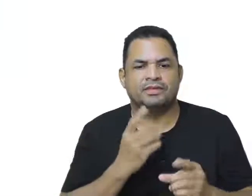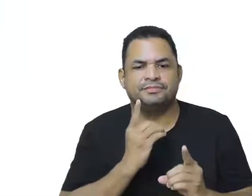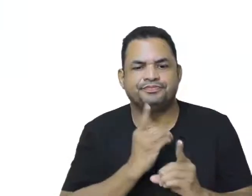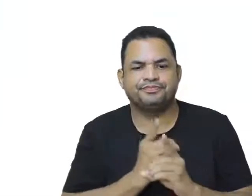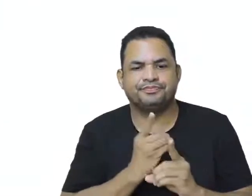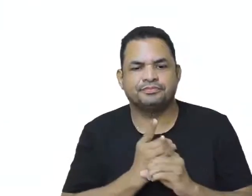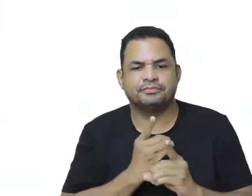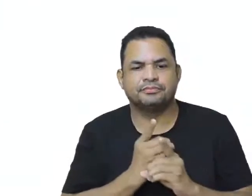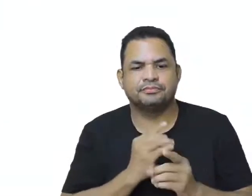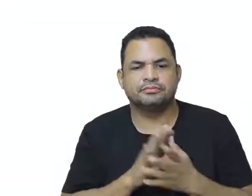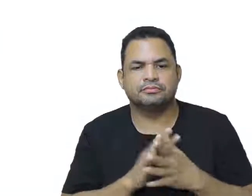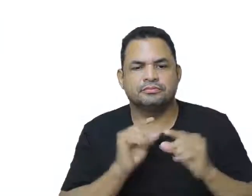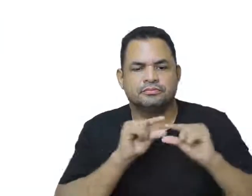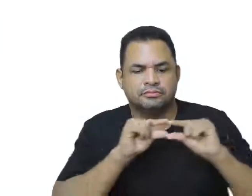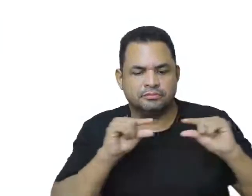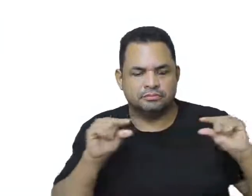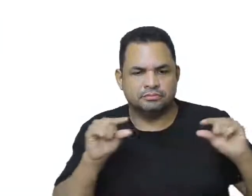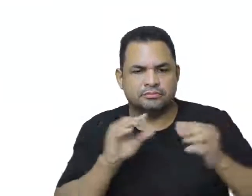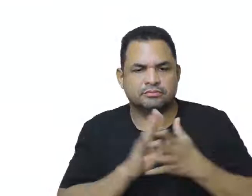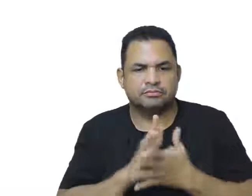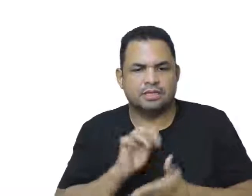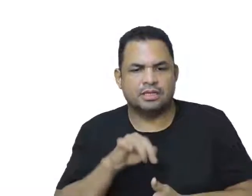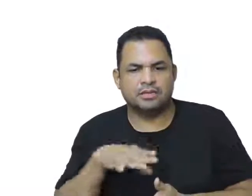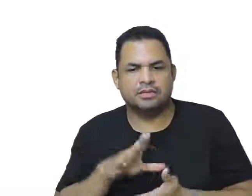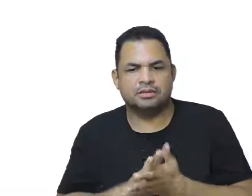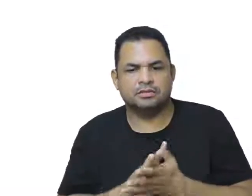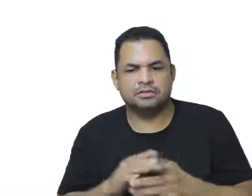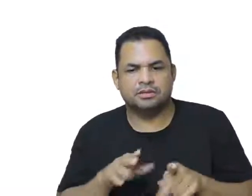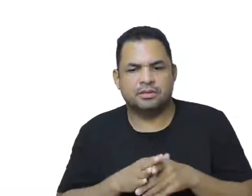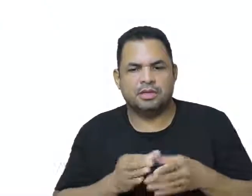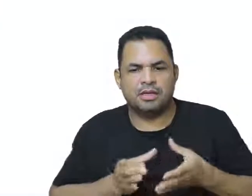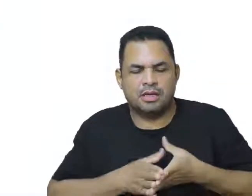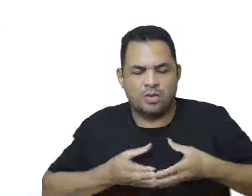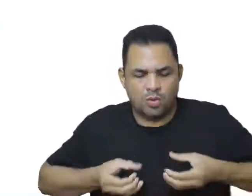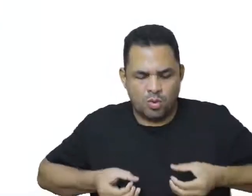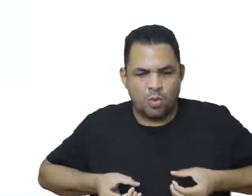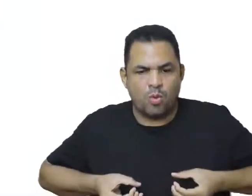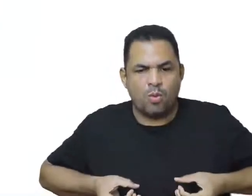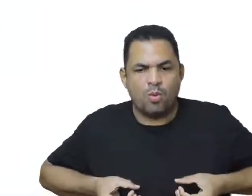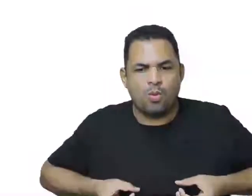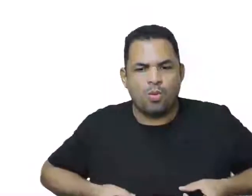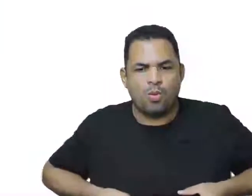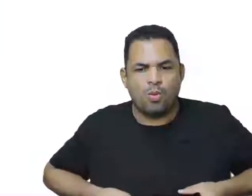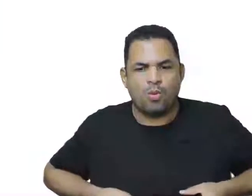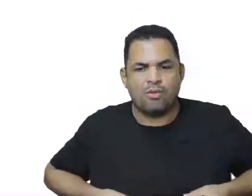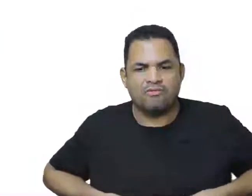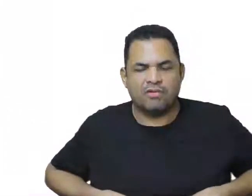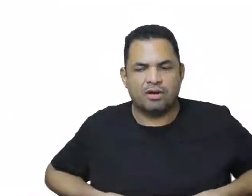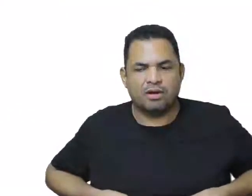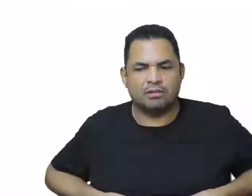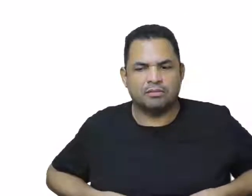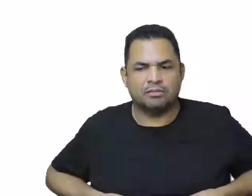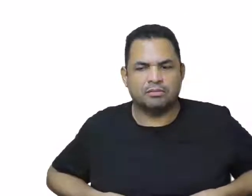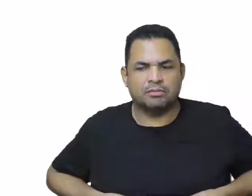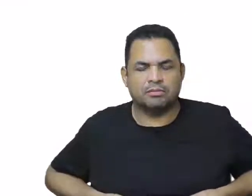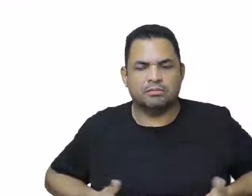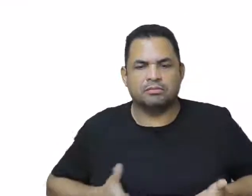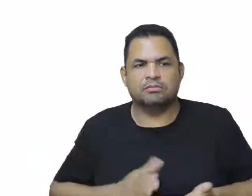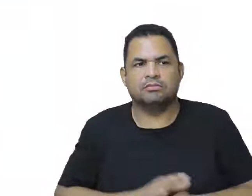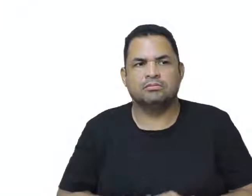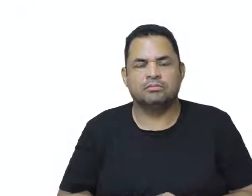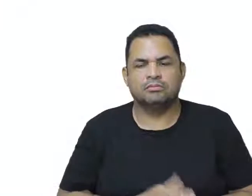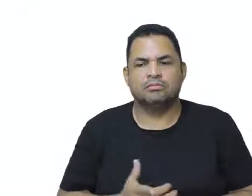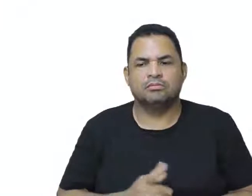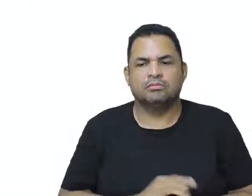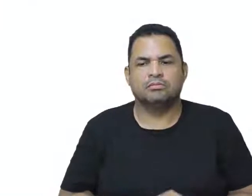encontrado nos túbulos renais e no epitélio do ovário. As células têm forma de cubo, né? São mais